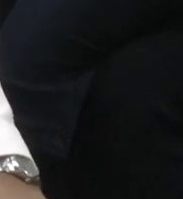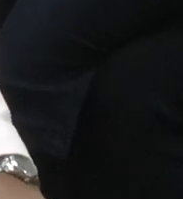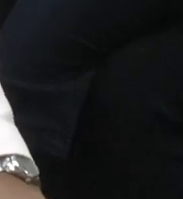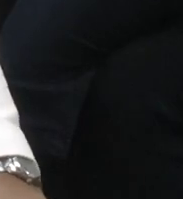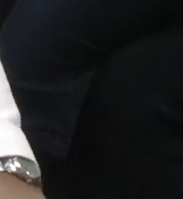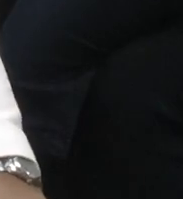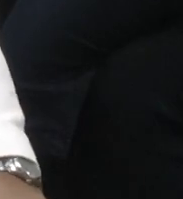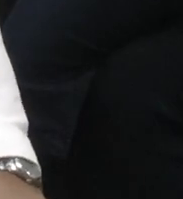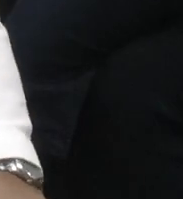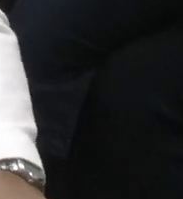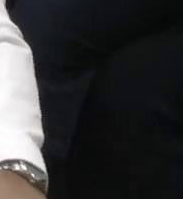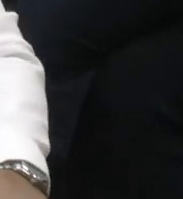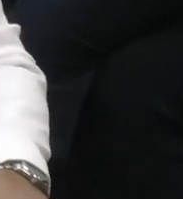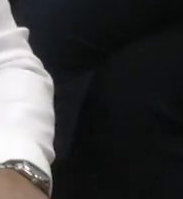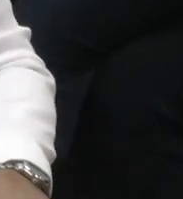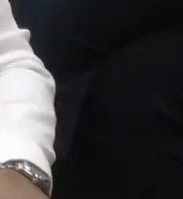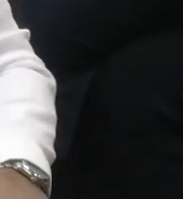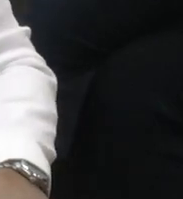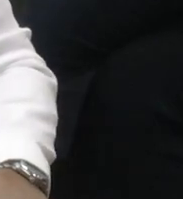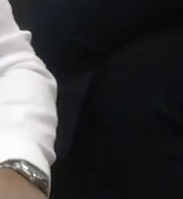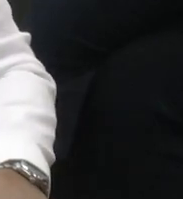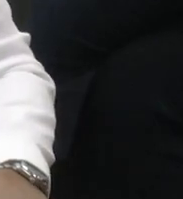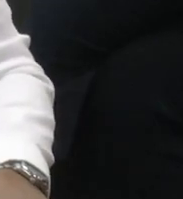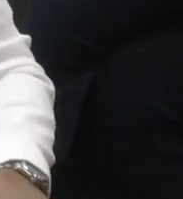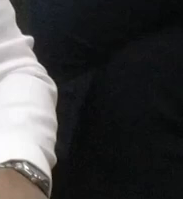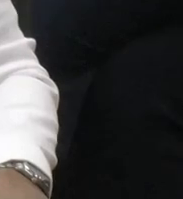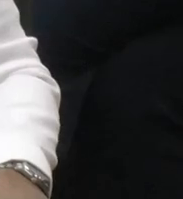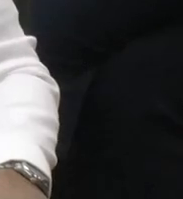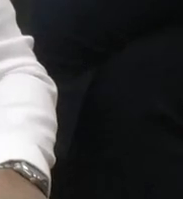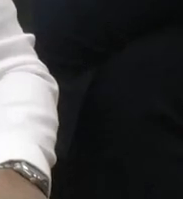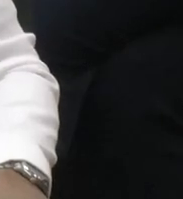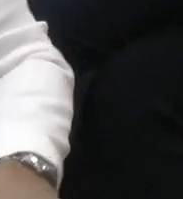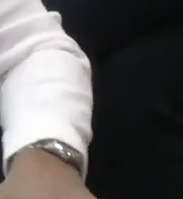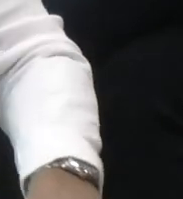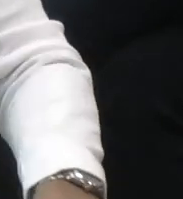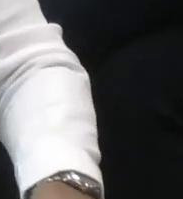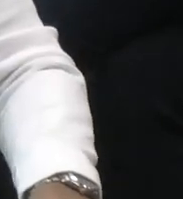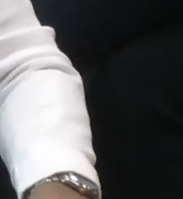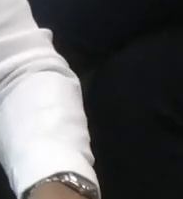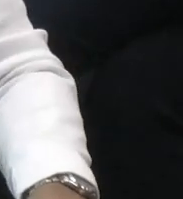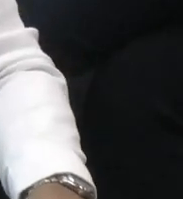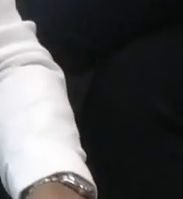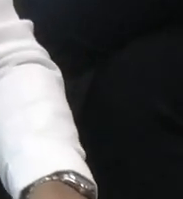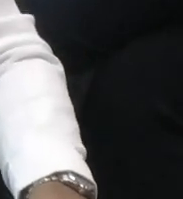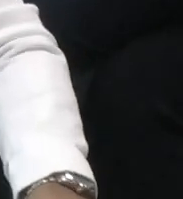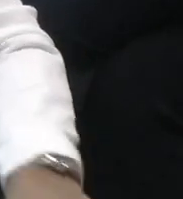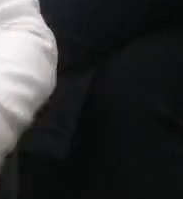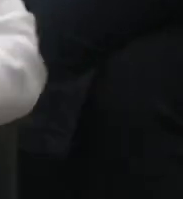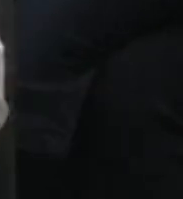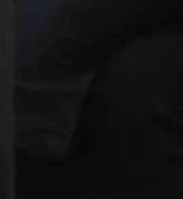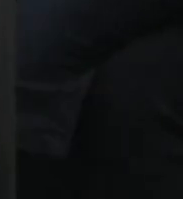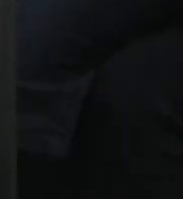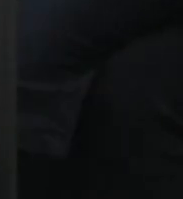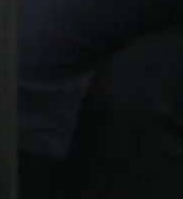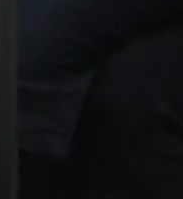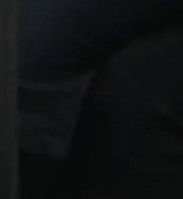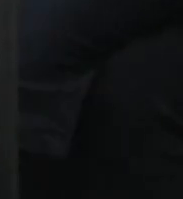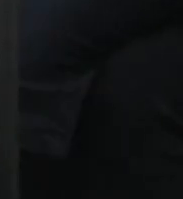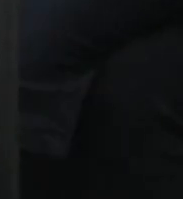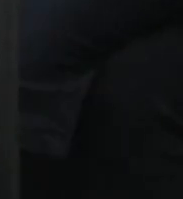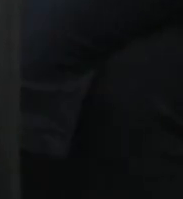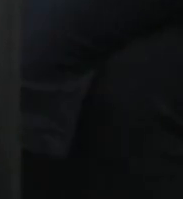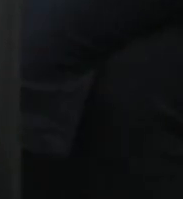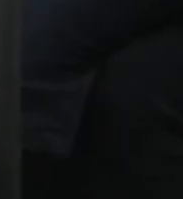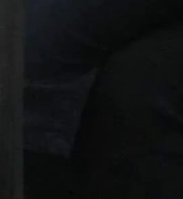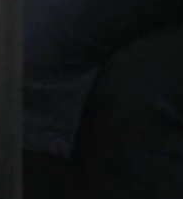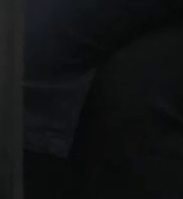direito para uma faculdade de arquitetura ele existe na educação ele existe na saúde ele existe em todos os setores da sociedade